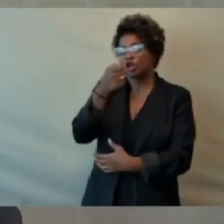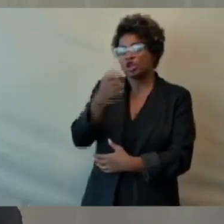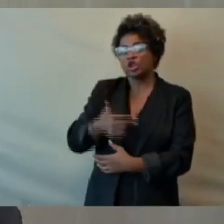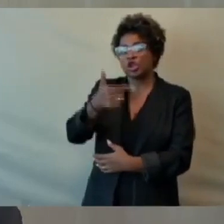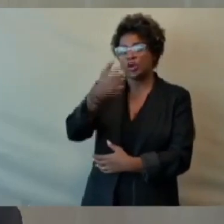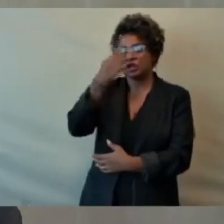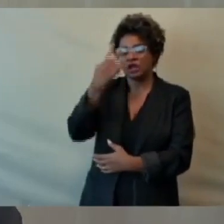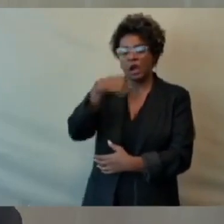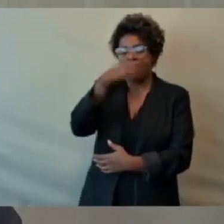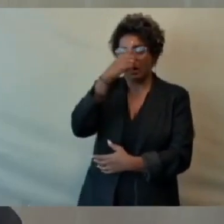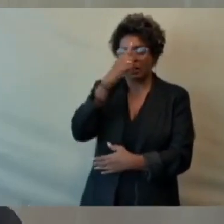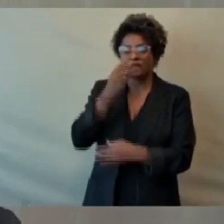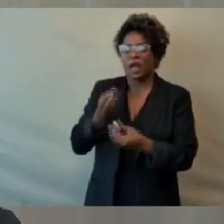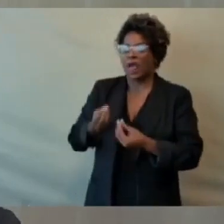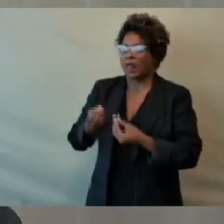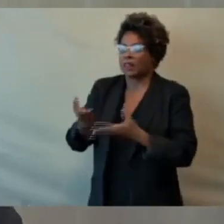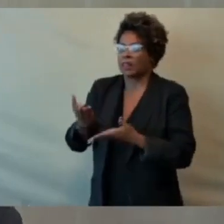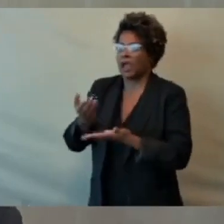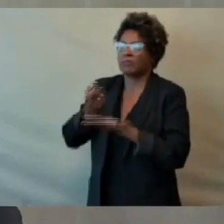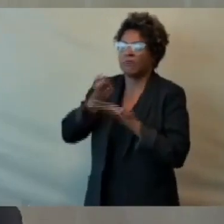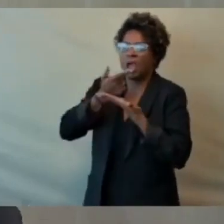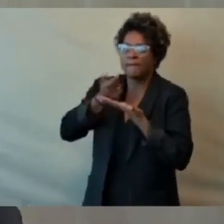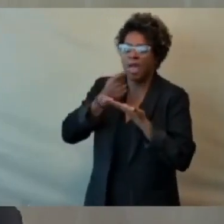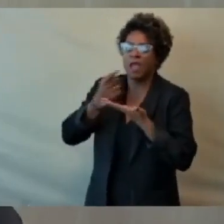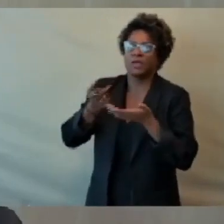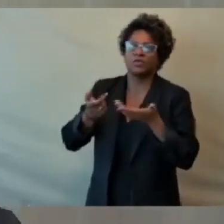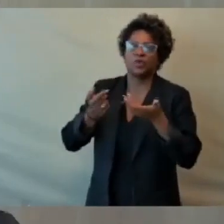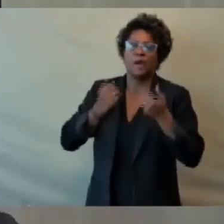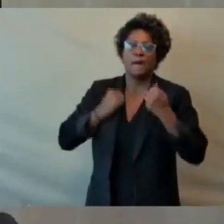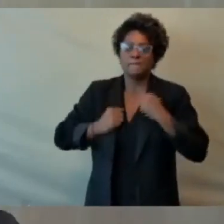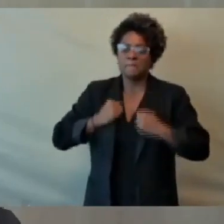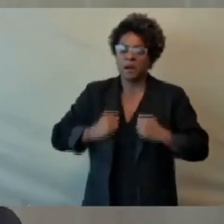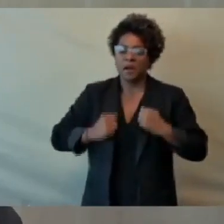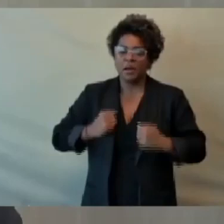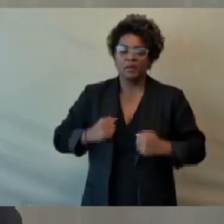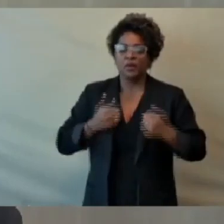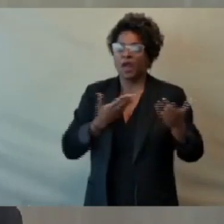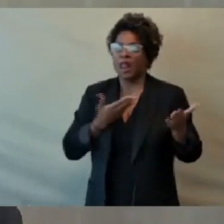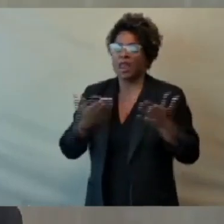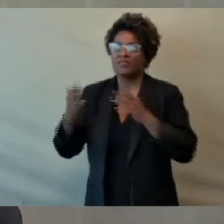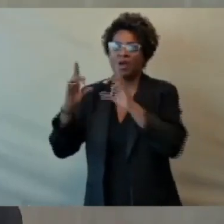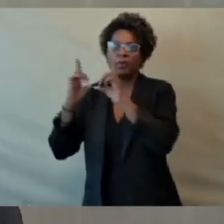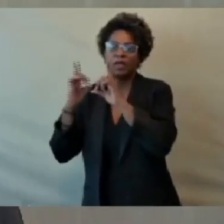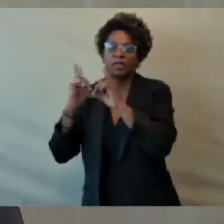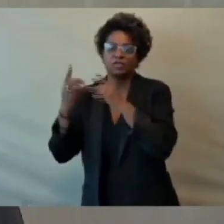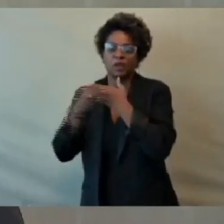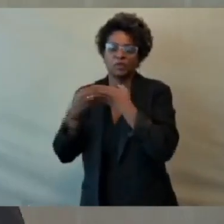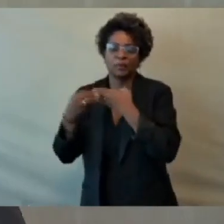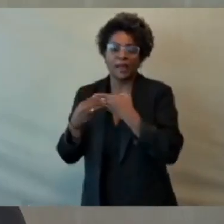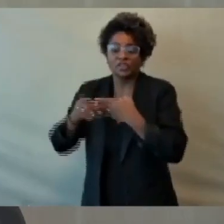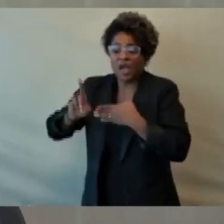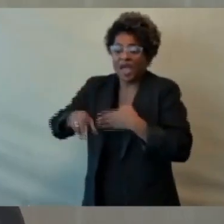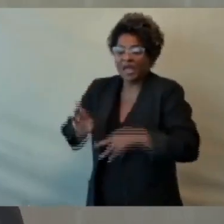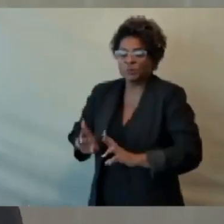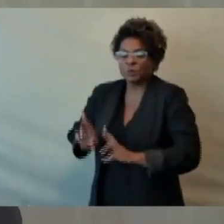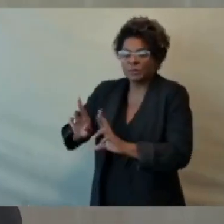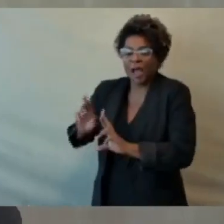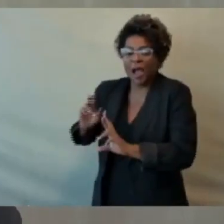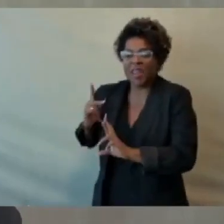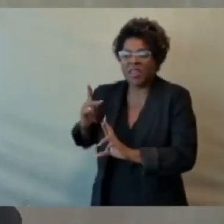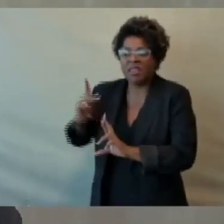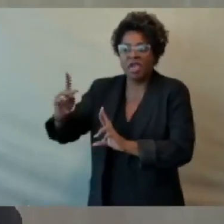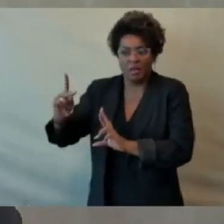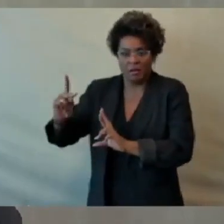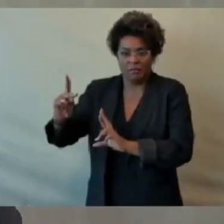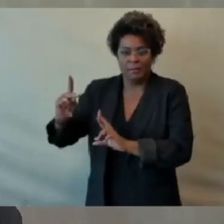seja para uma consulta médica, seja para um lazer, ele está ali responsável por ele. Então, tem momentos